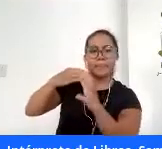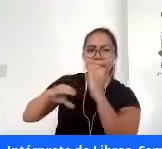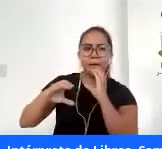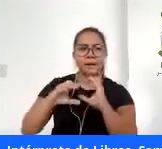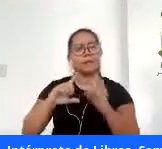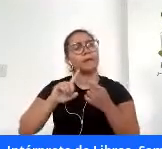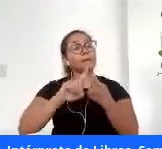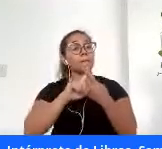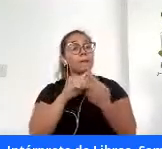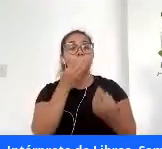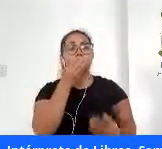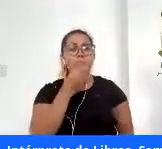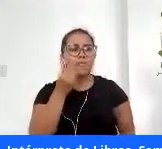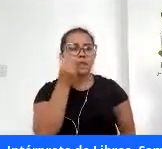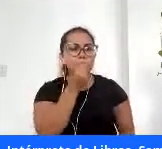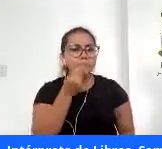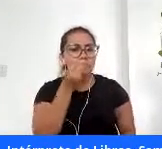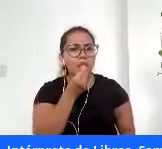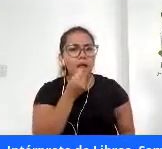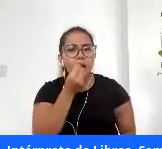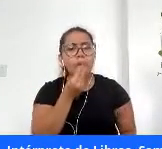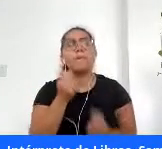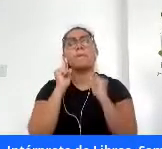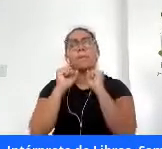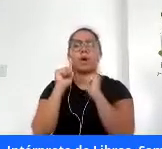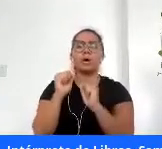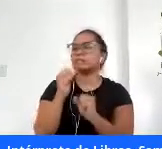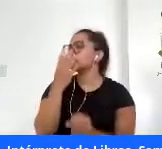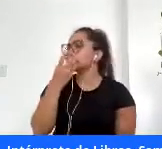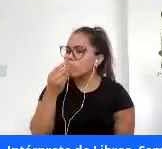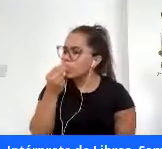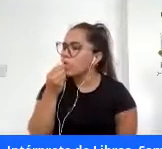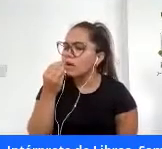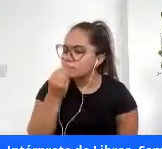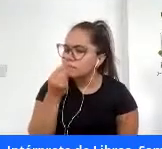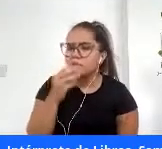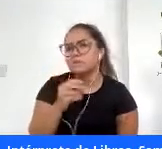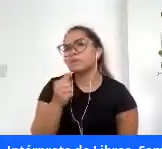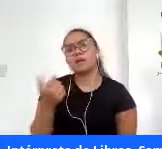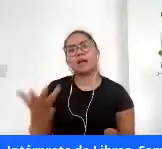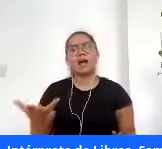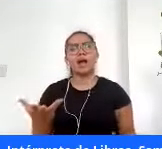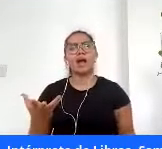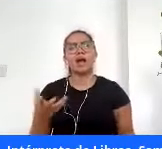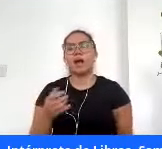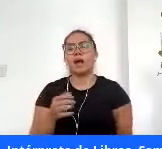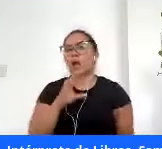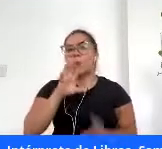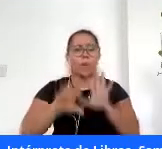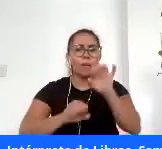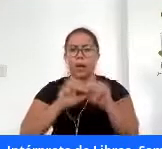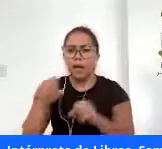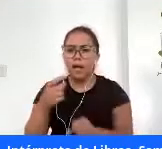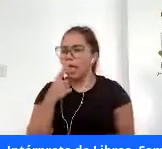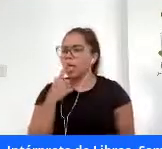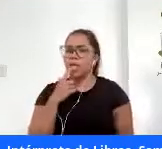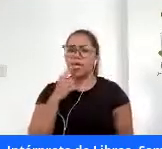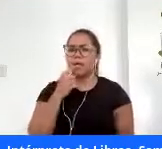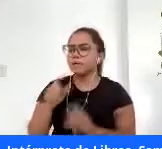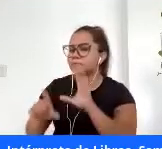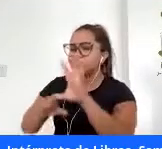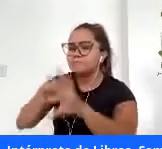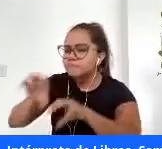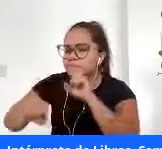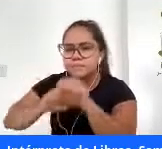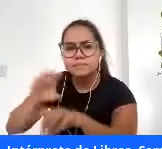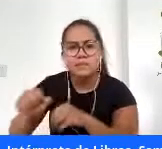mesmo o paladar, ela pode estar sentindo o gosto, né, a sensação do gosto ao tocar com a língua, né, no que ela